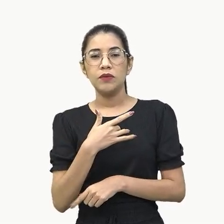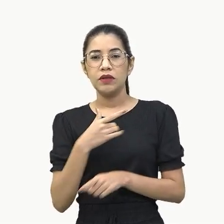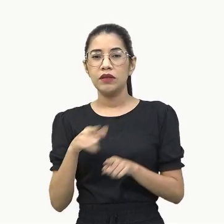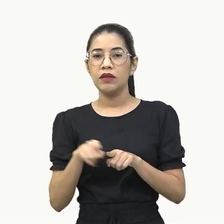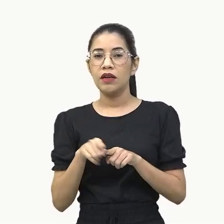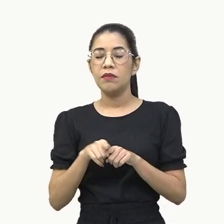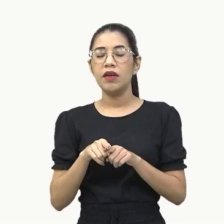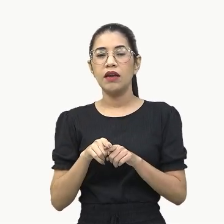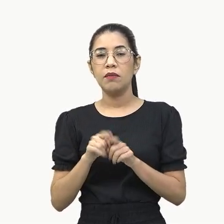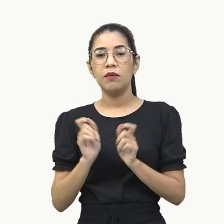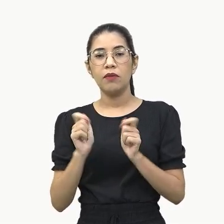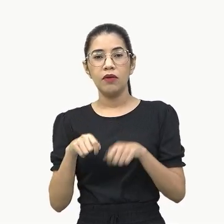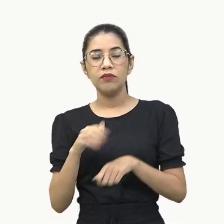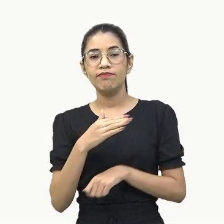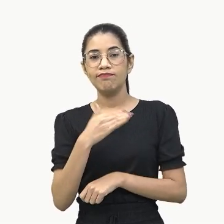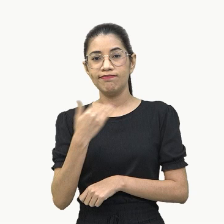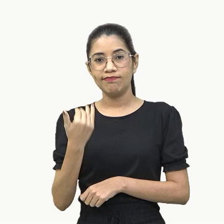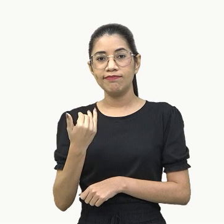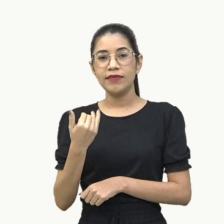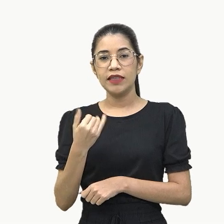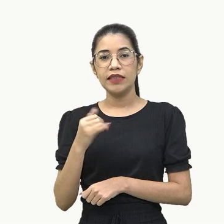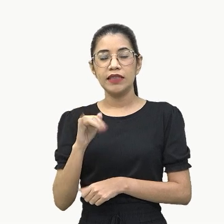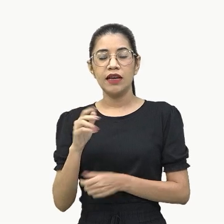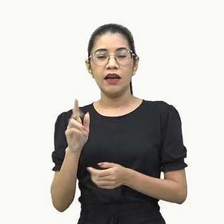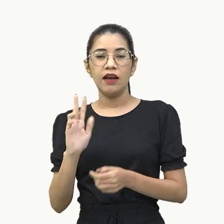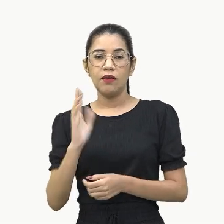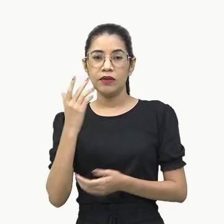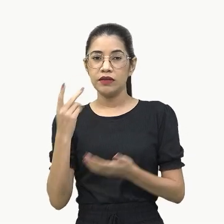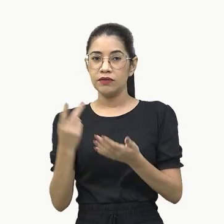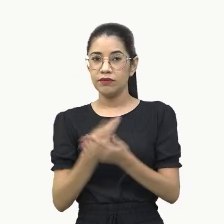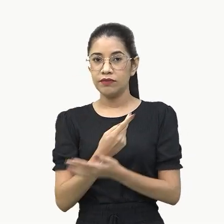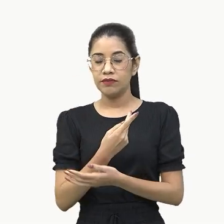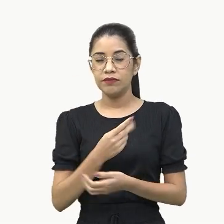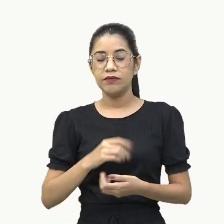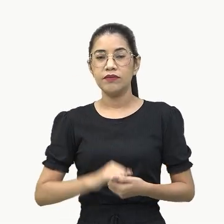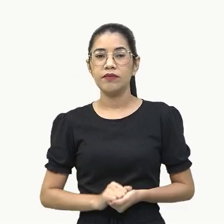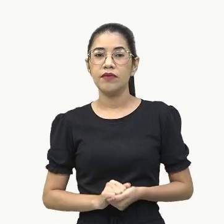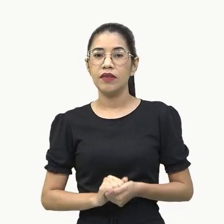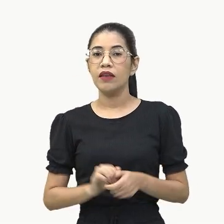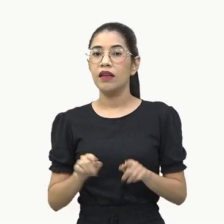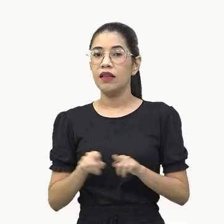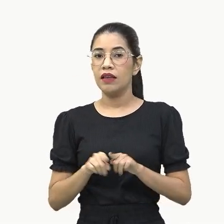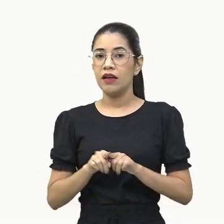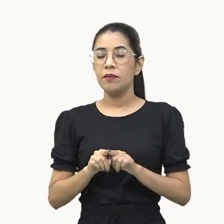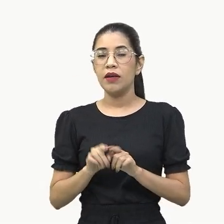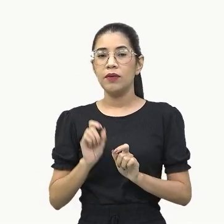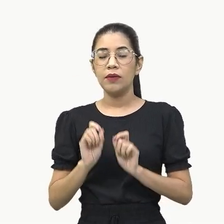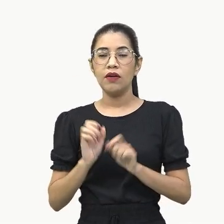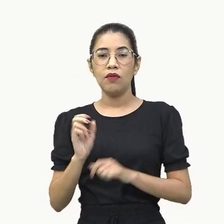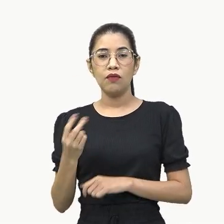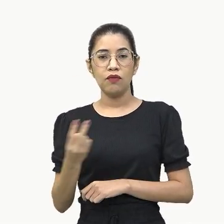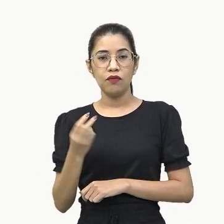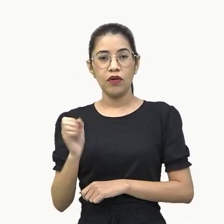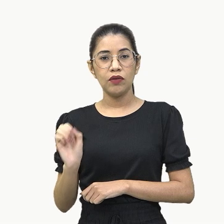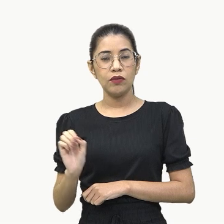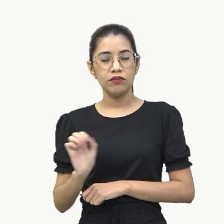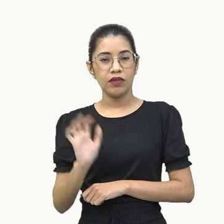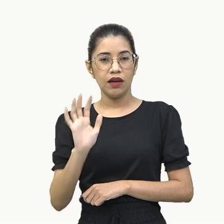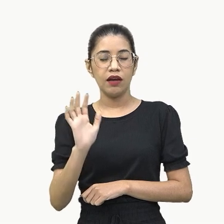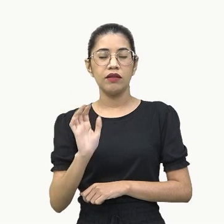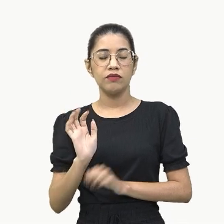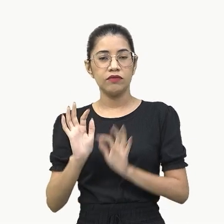mesmo perdendo a própria vida né então aqui a questão da segurança também e o custo final das